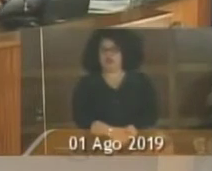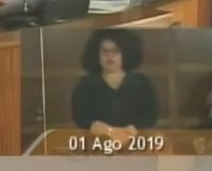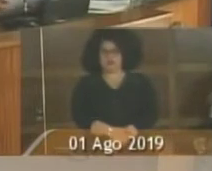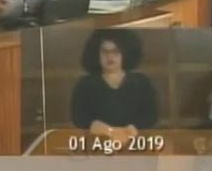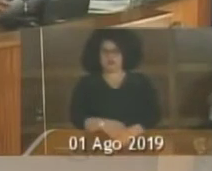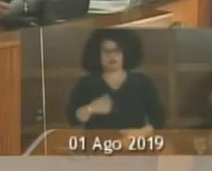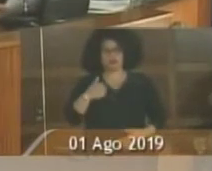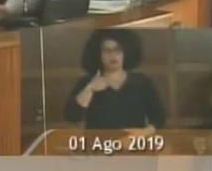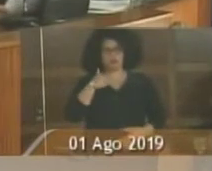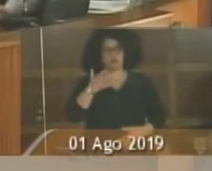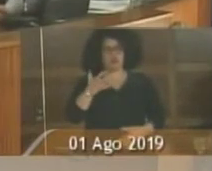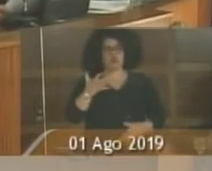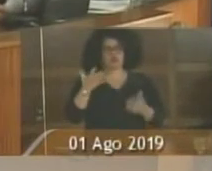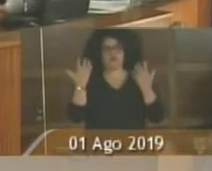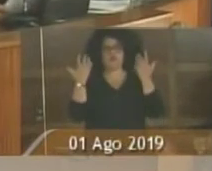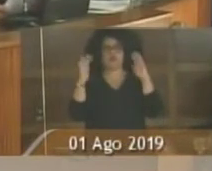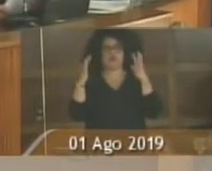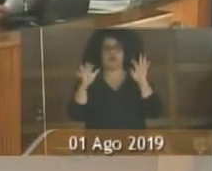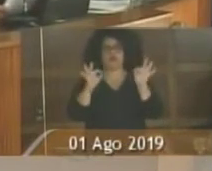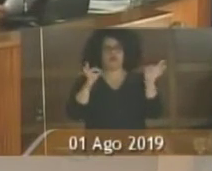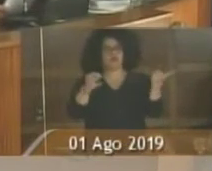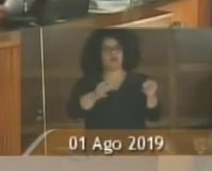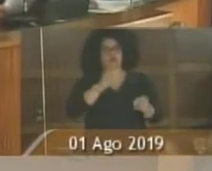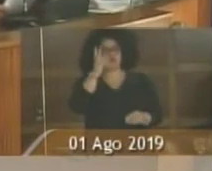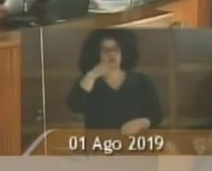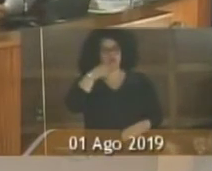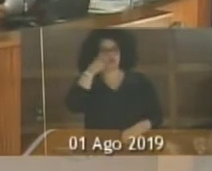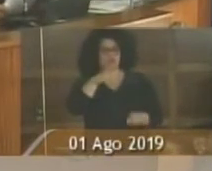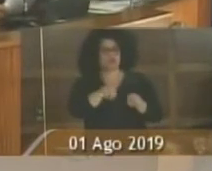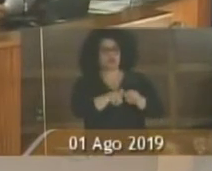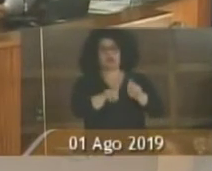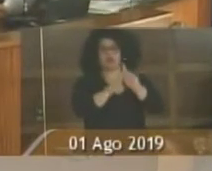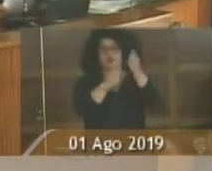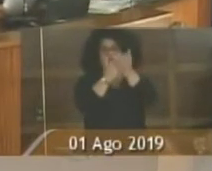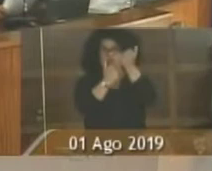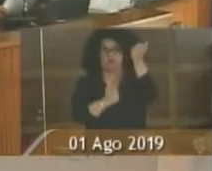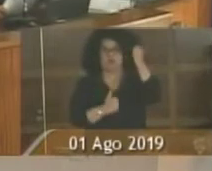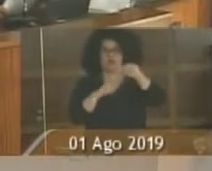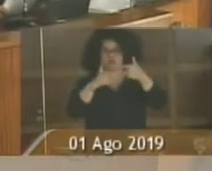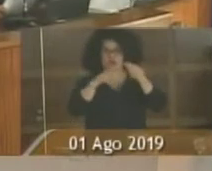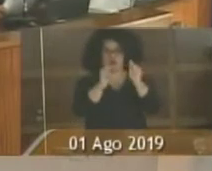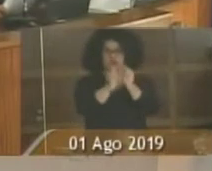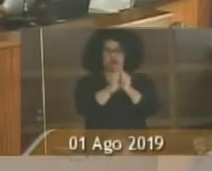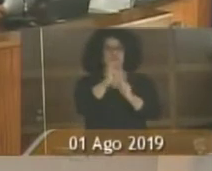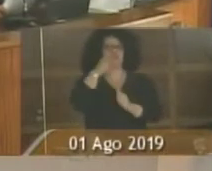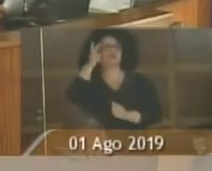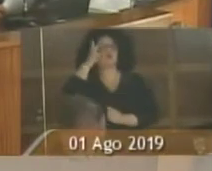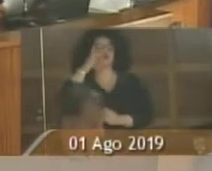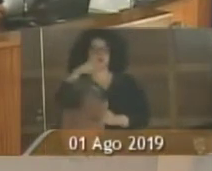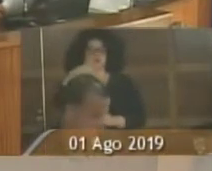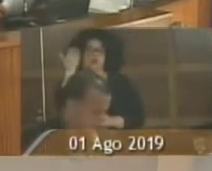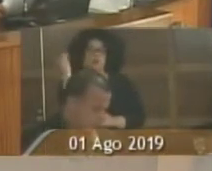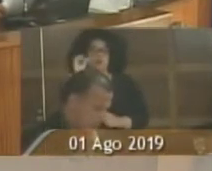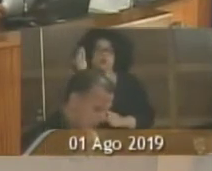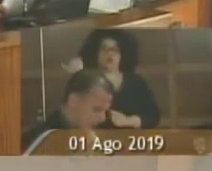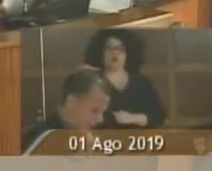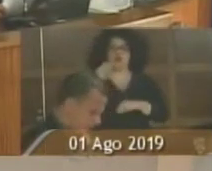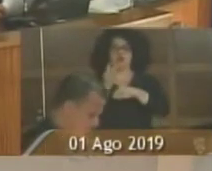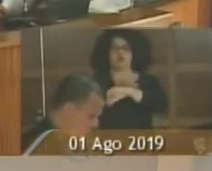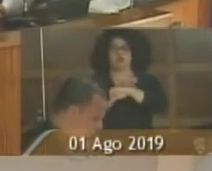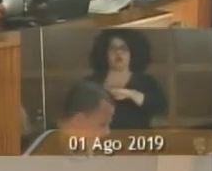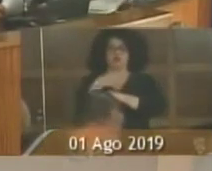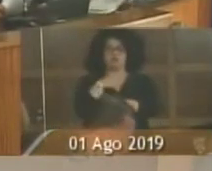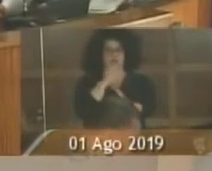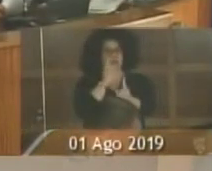todos os vereadores e as assessorias dos vereadores. Durante esse recesso, praticamente eu encontrei com todos